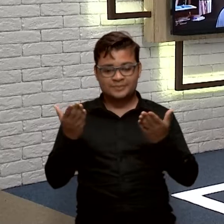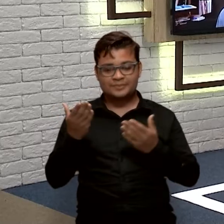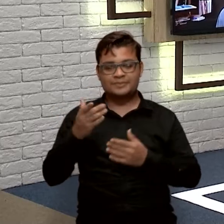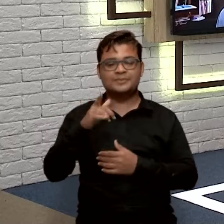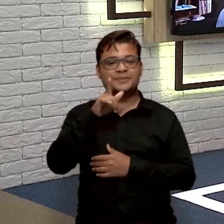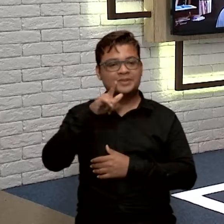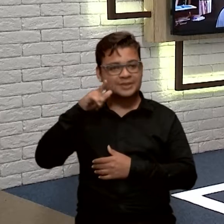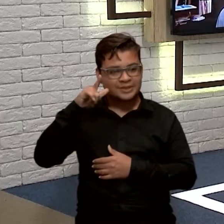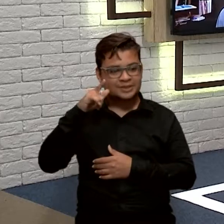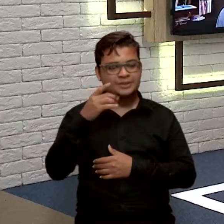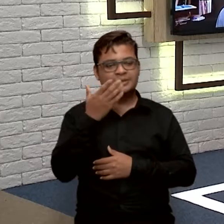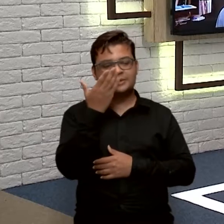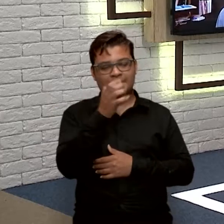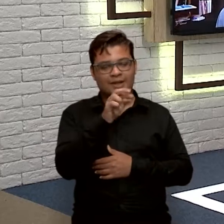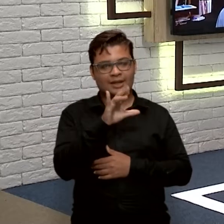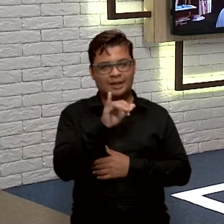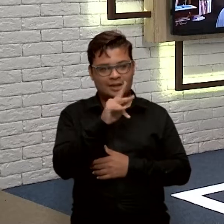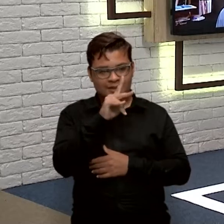ao Diogo.